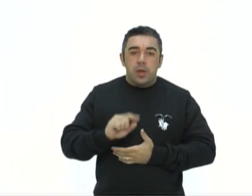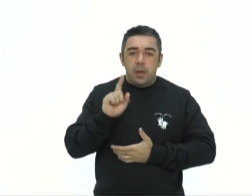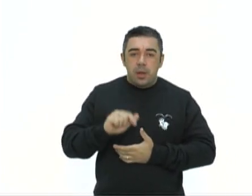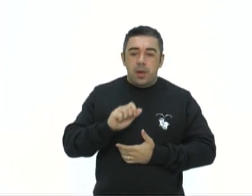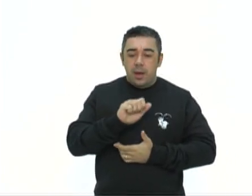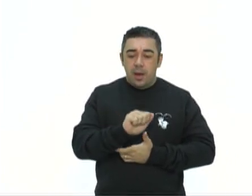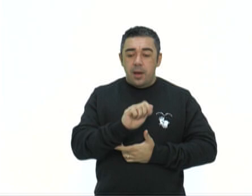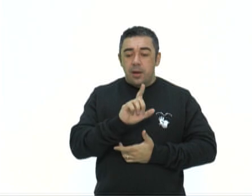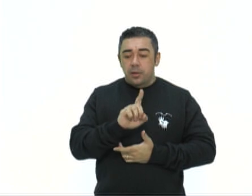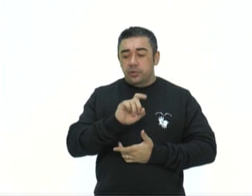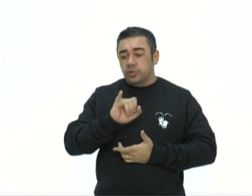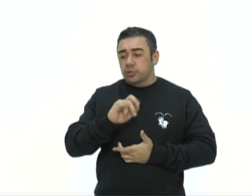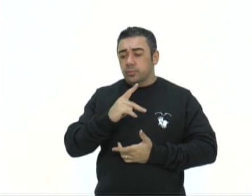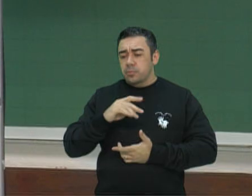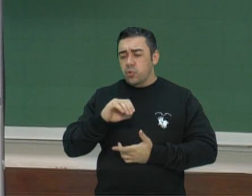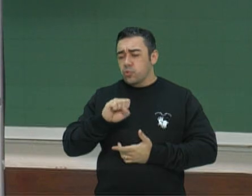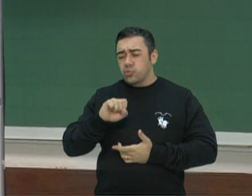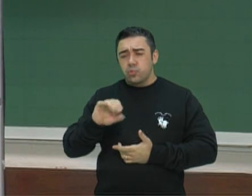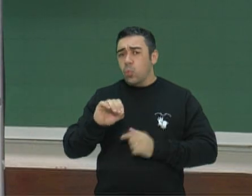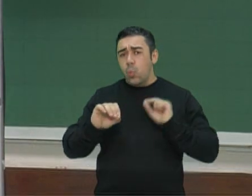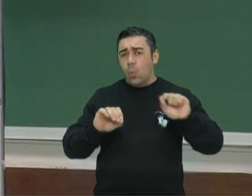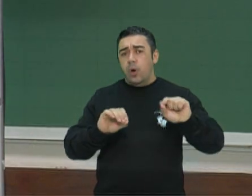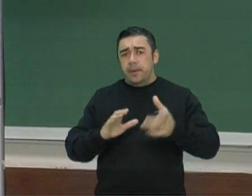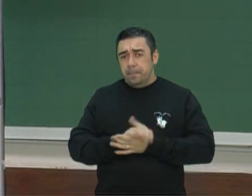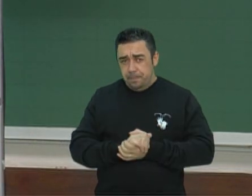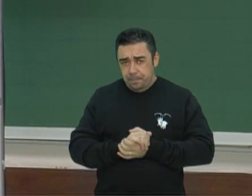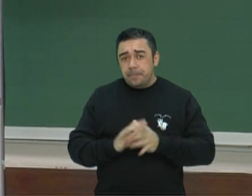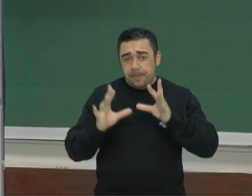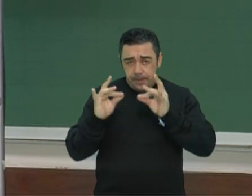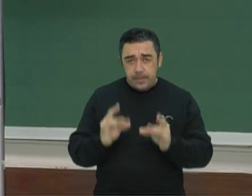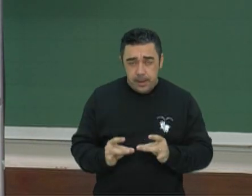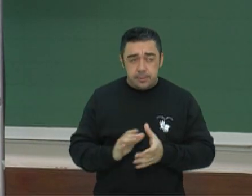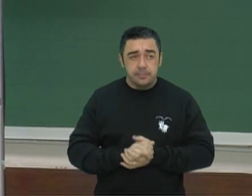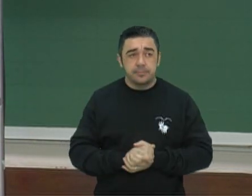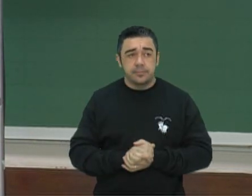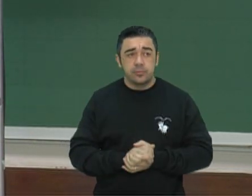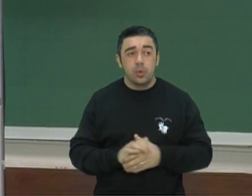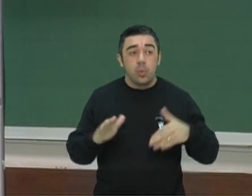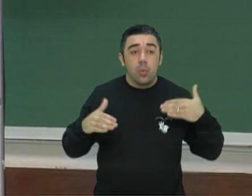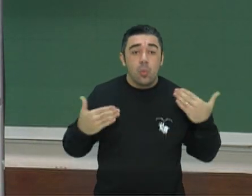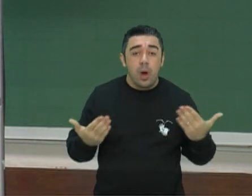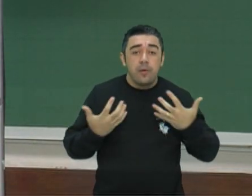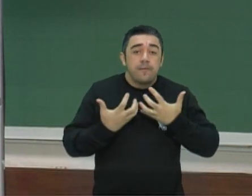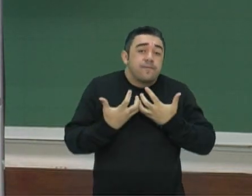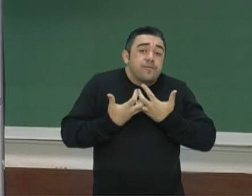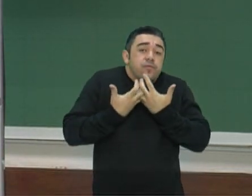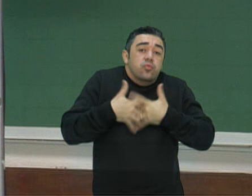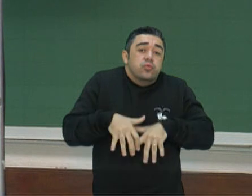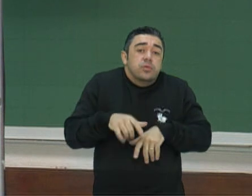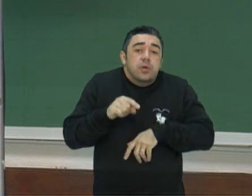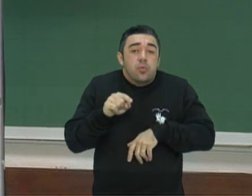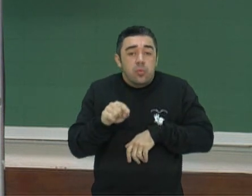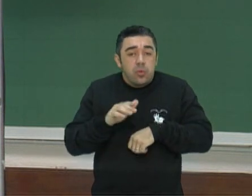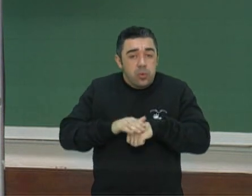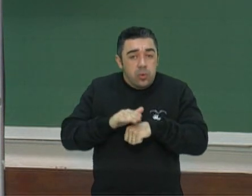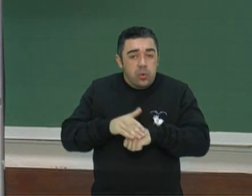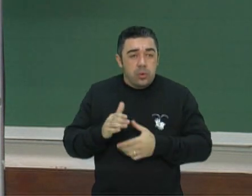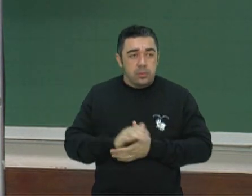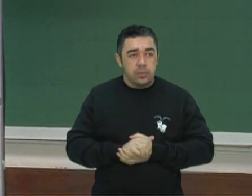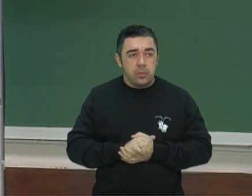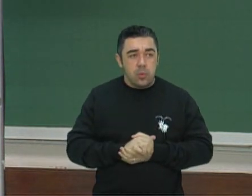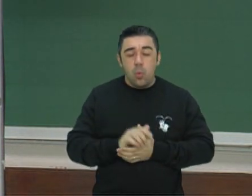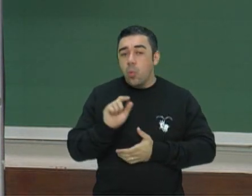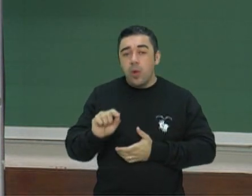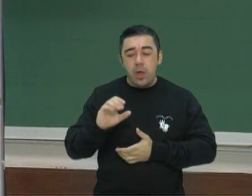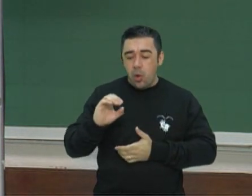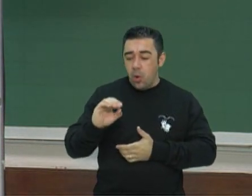conjuntivo adiposo? O que é esse tecido, né? Vamos ver com mais detalhes ali. Quais são as funções do tecido adiposo? O que é